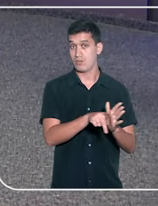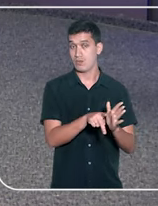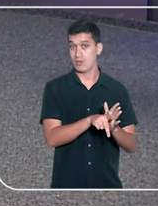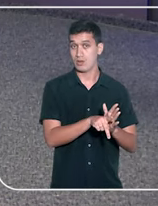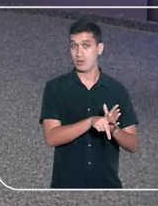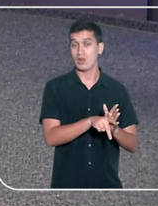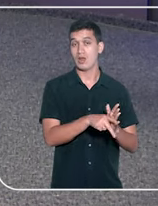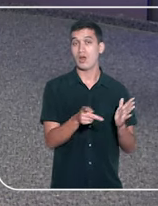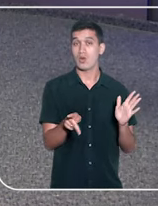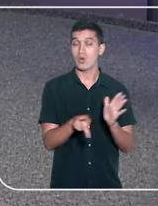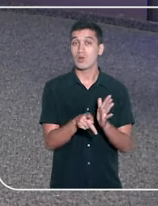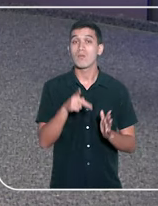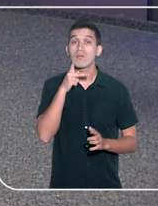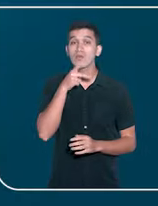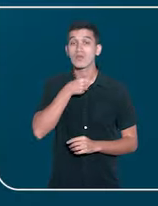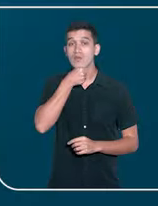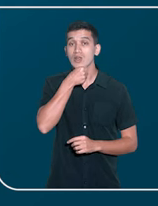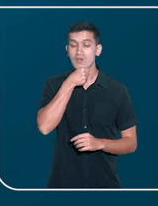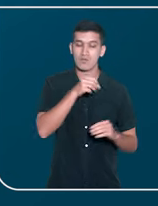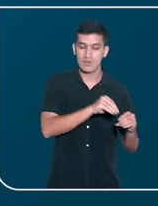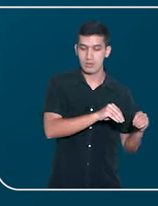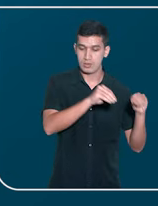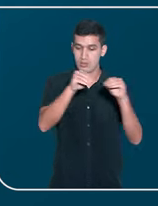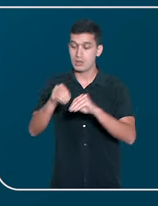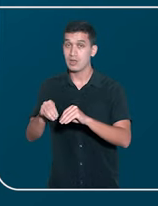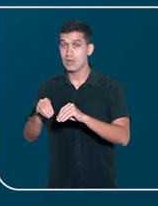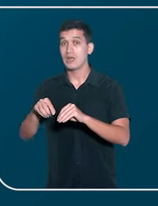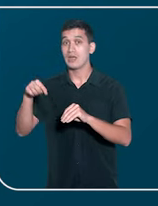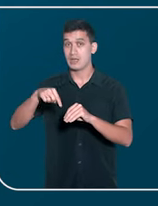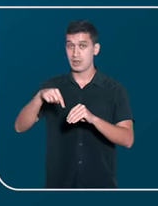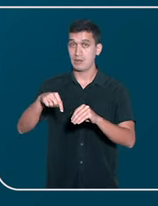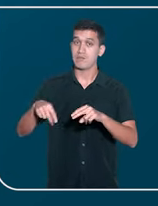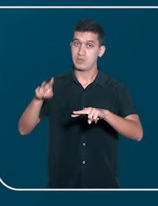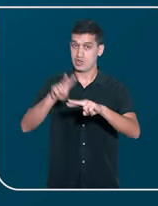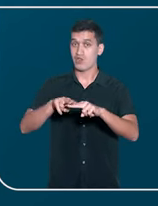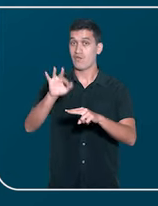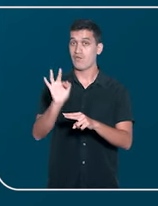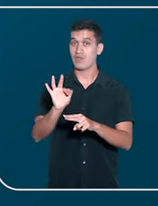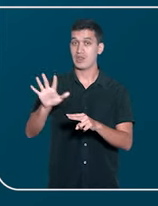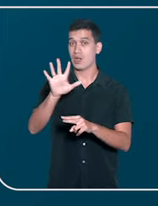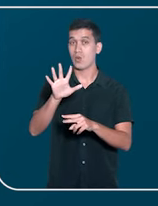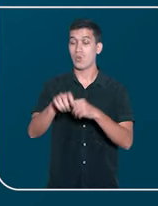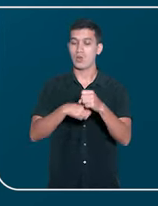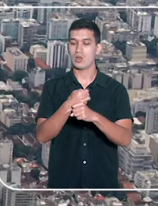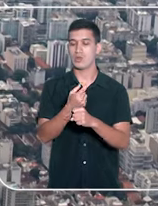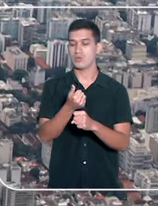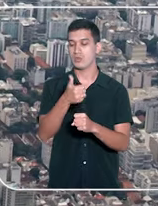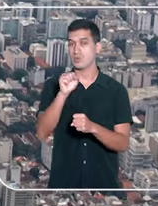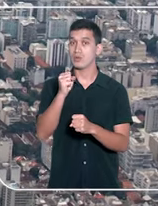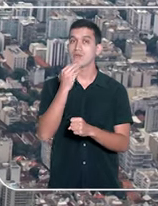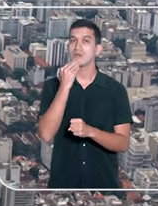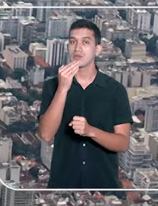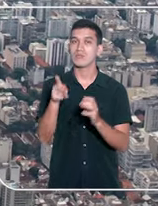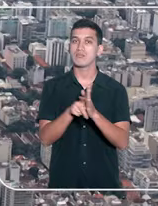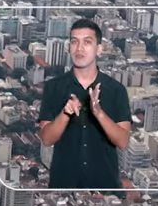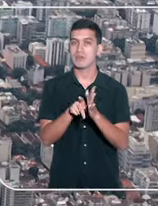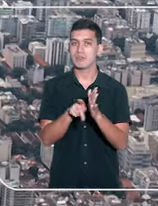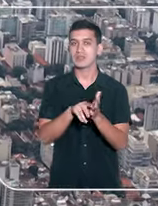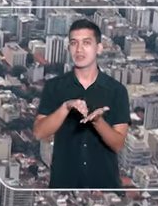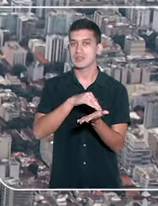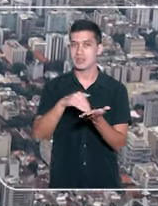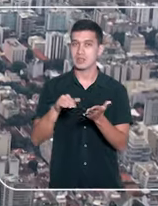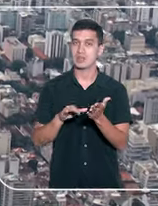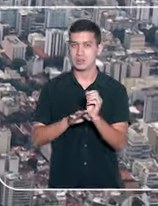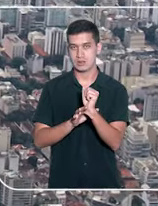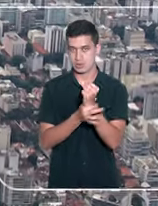penitenciária federal de Porto Velho foi transferido para o sistema Federal em 2018 a pedido da Secretaria de Segurança Pública do